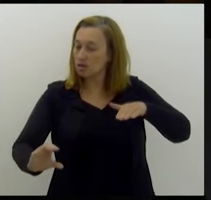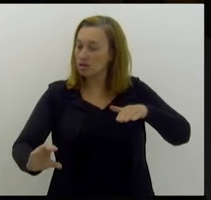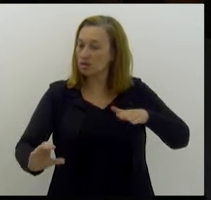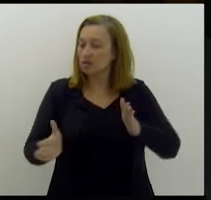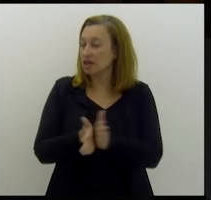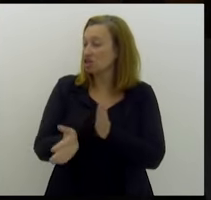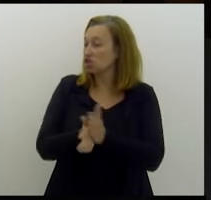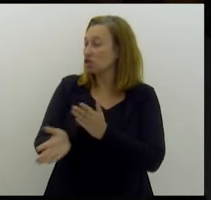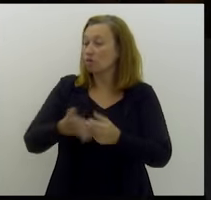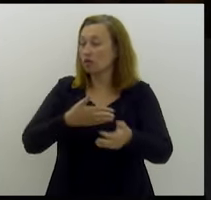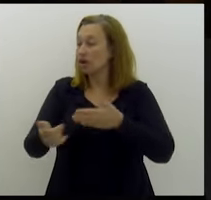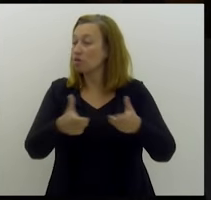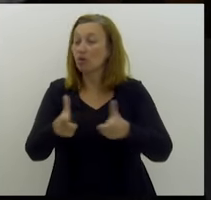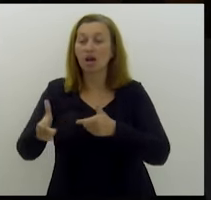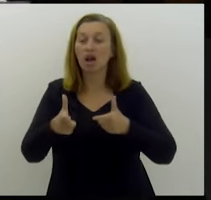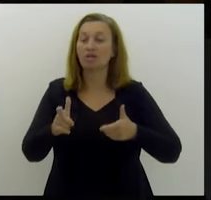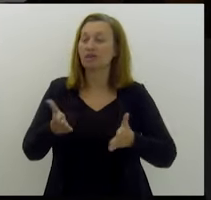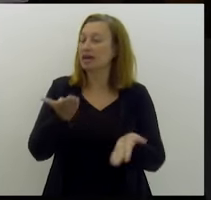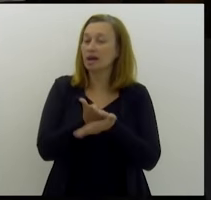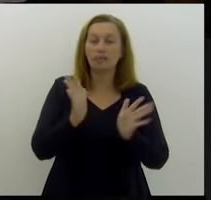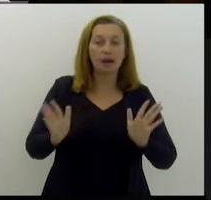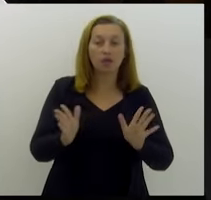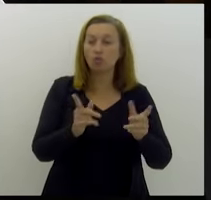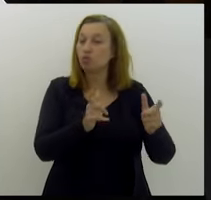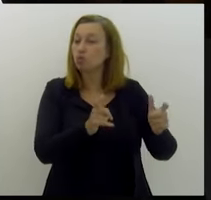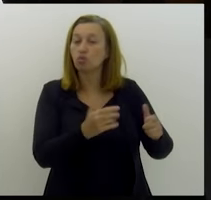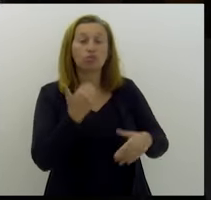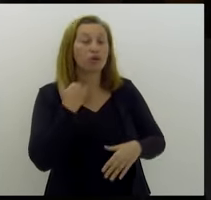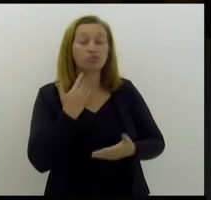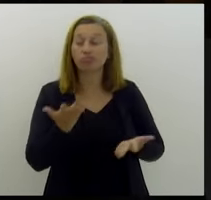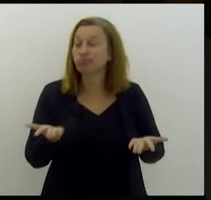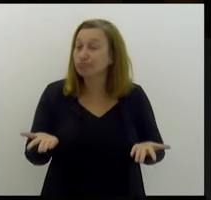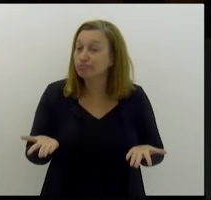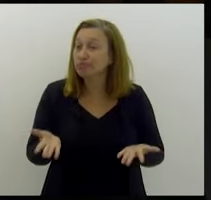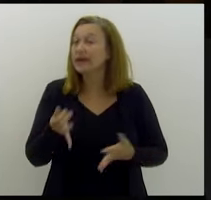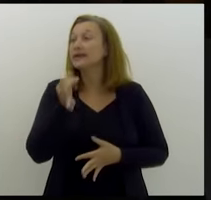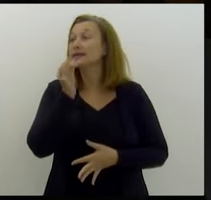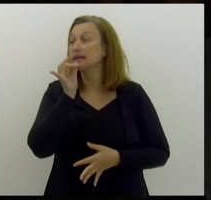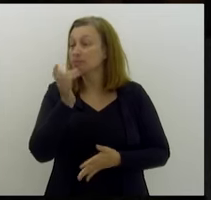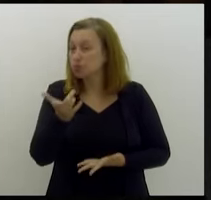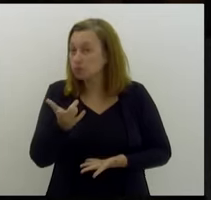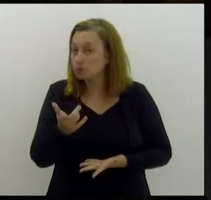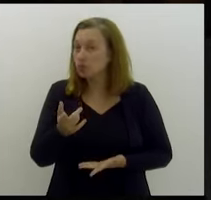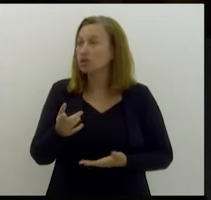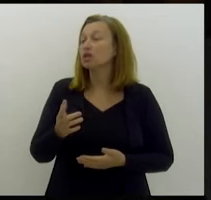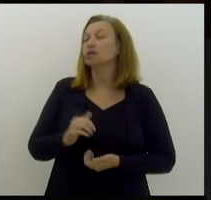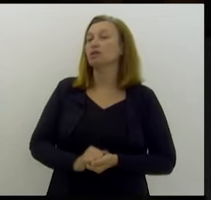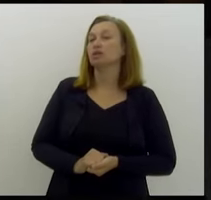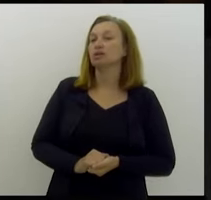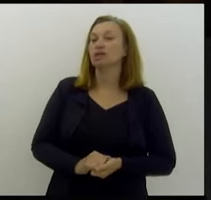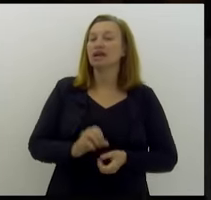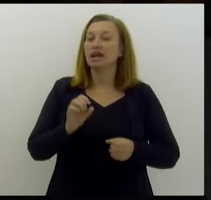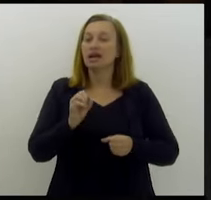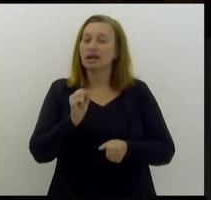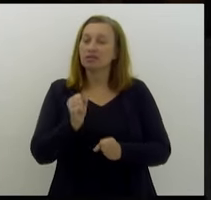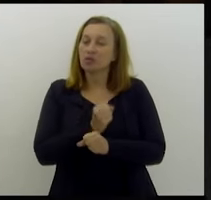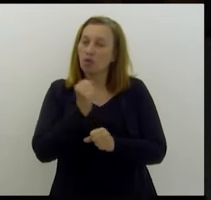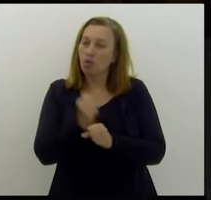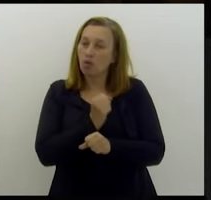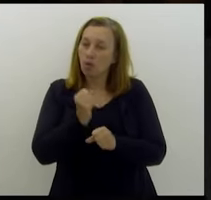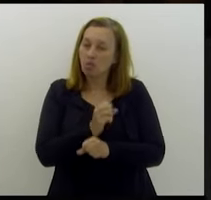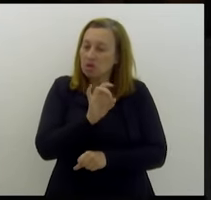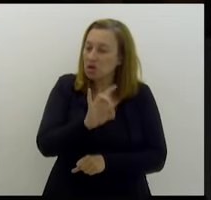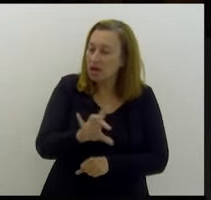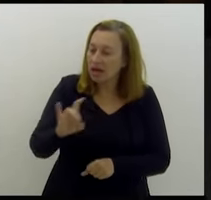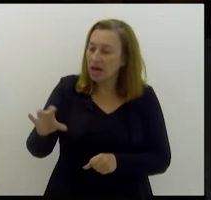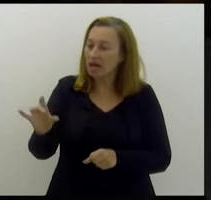quer vai acabar com o fundo Estadual de habitação de interesse social por exemplo que é um fundo que cada obra que é feita cada